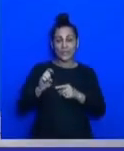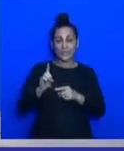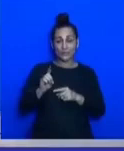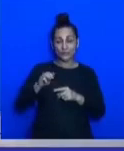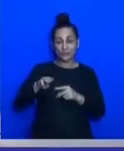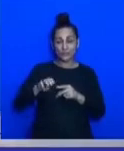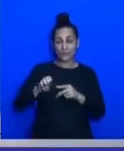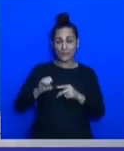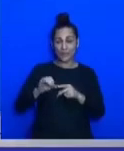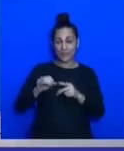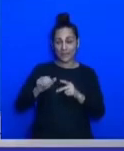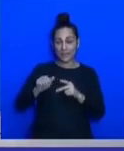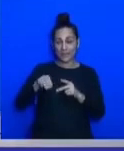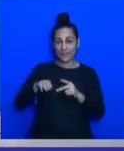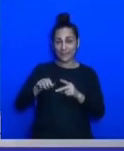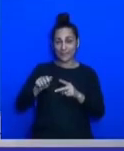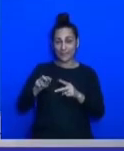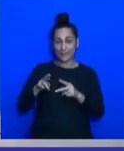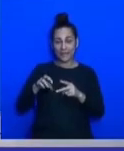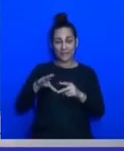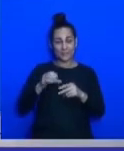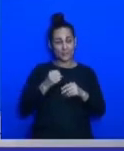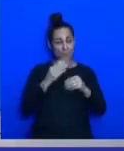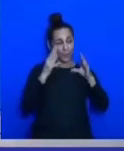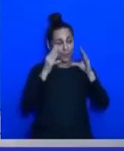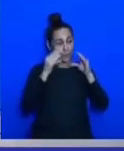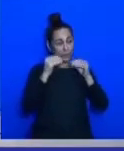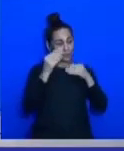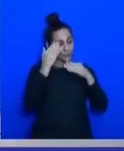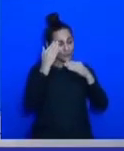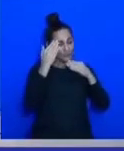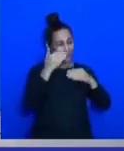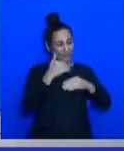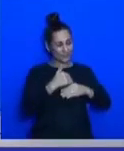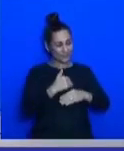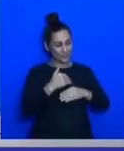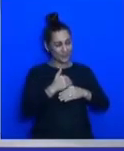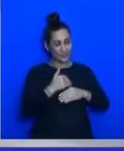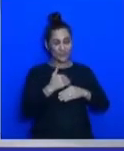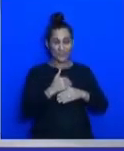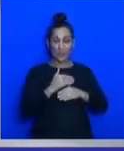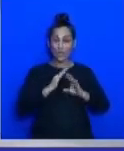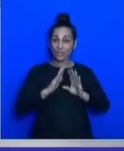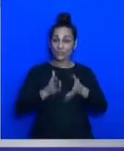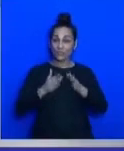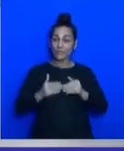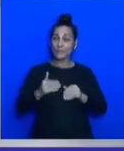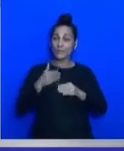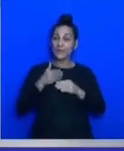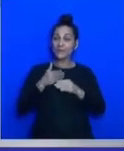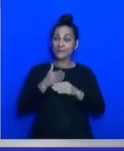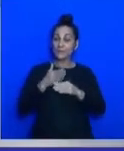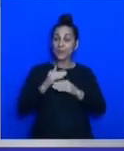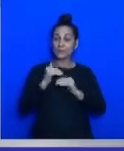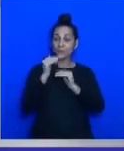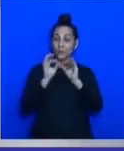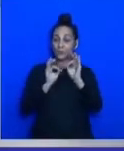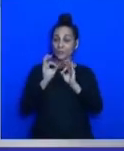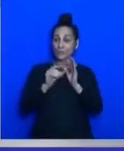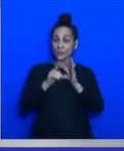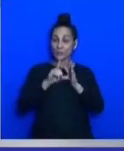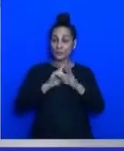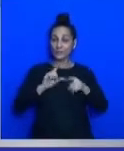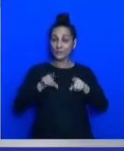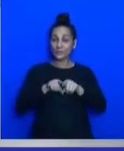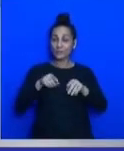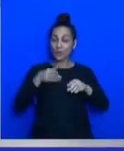Edmeia Freire e Márcia Santos. Boa noite. Boa noite. Obrigada pela presença. Elas já participaram de todo o procedimento prévio e agora vão